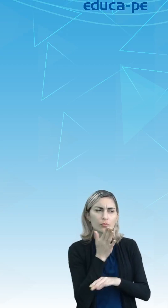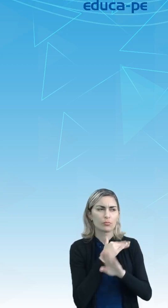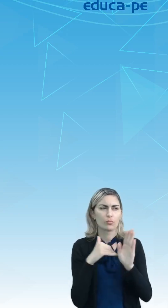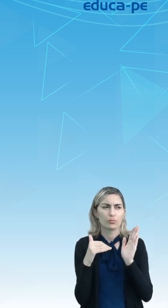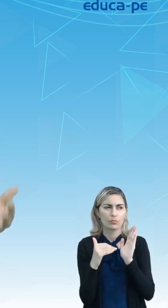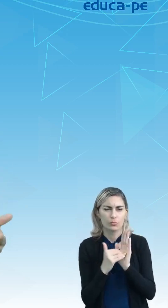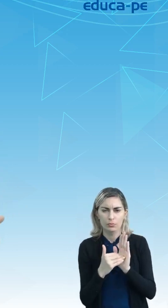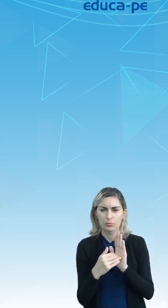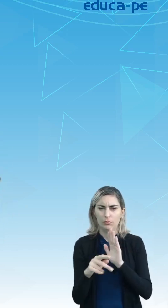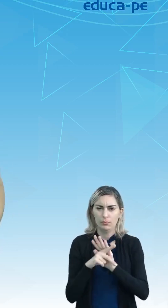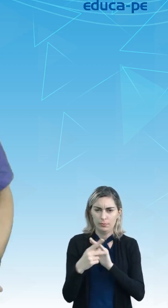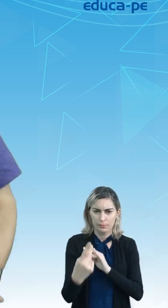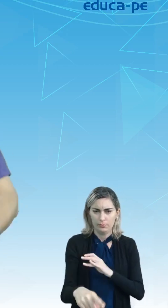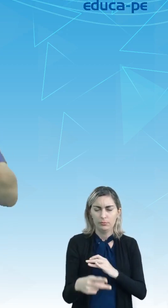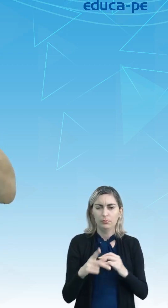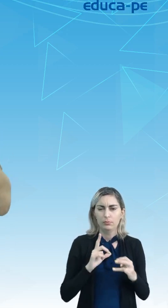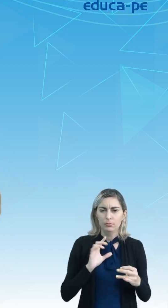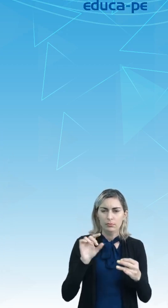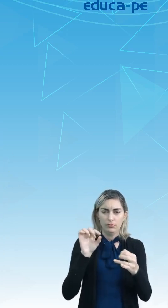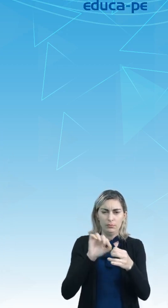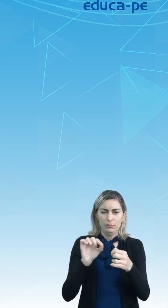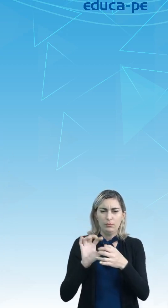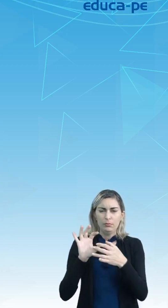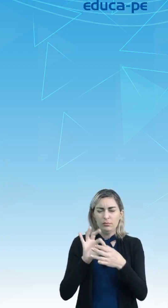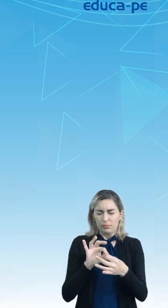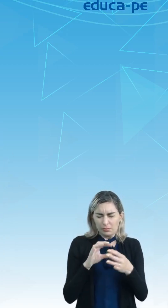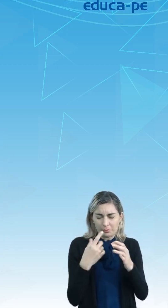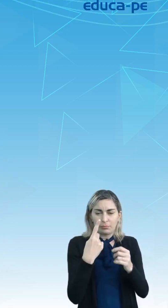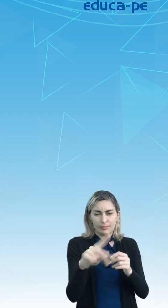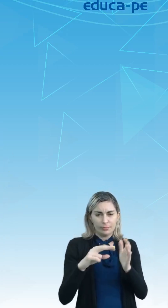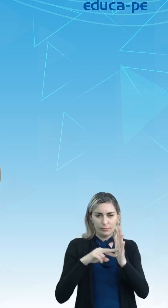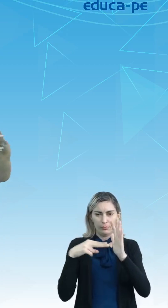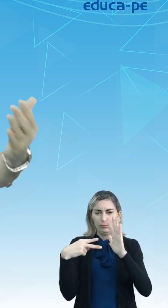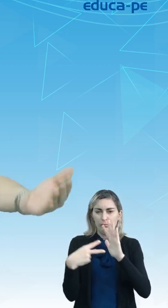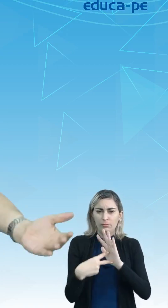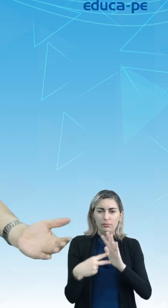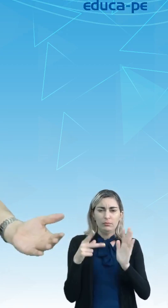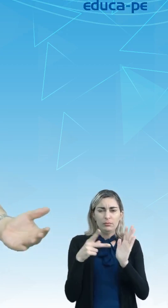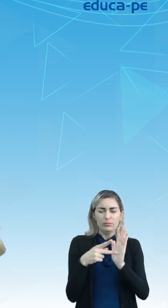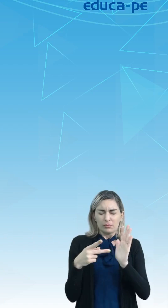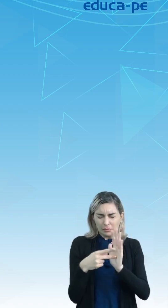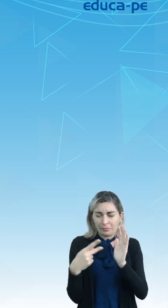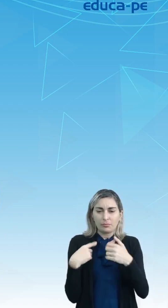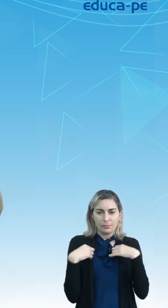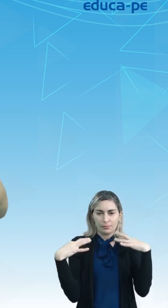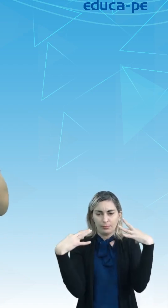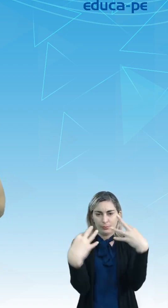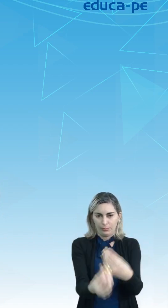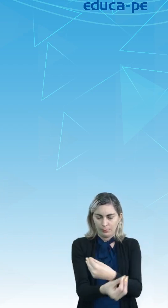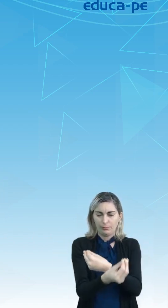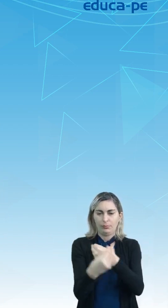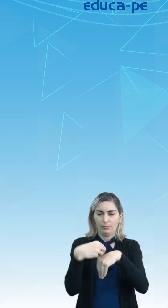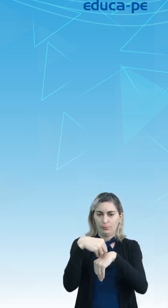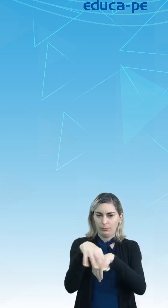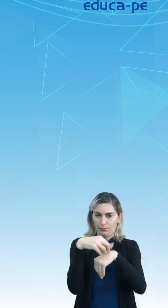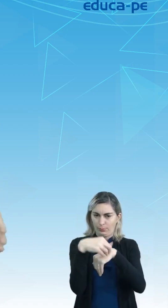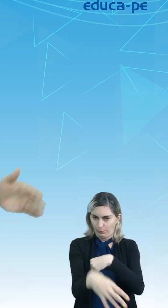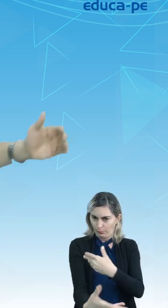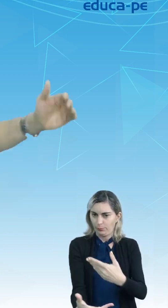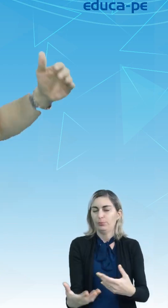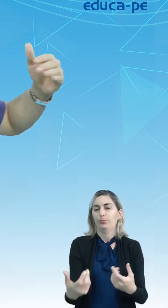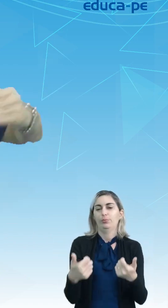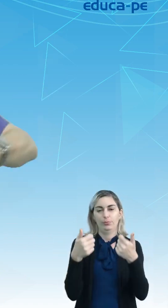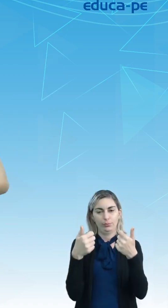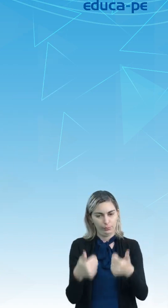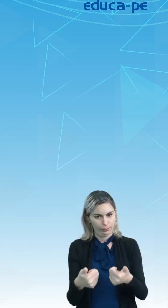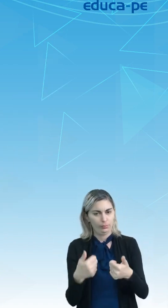isso pesa na construção do sentido. Na verdade, tudo isso vai dar o quê?